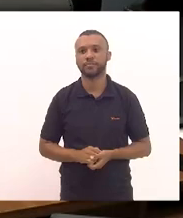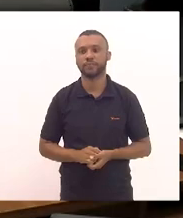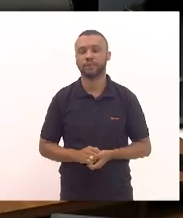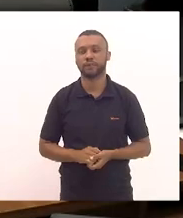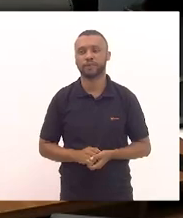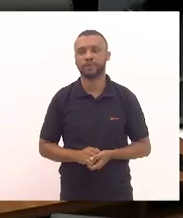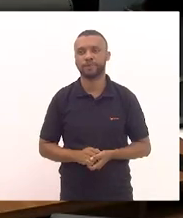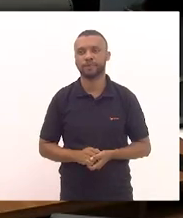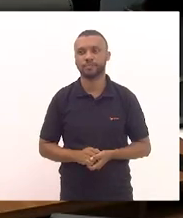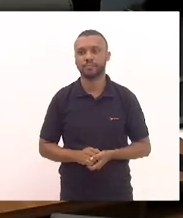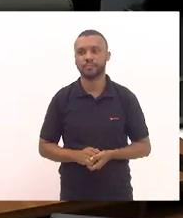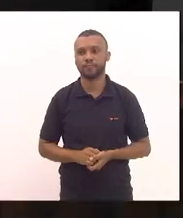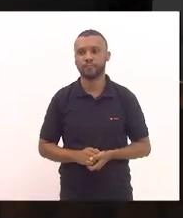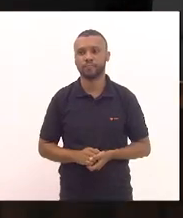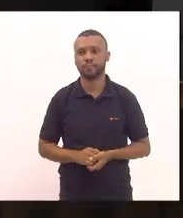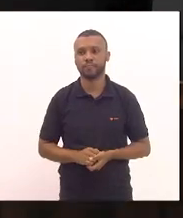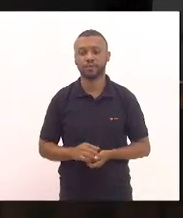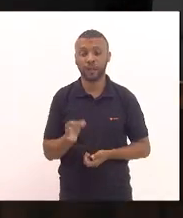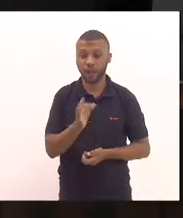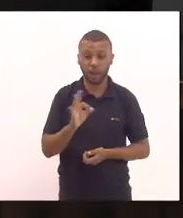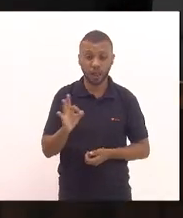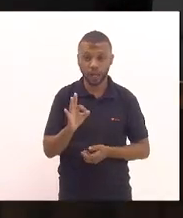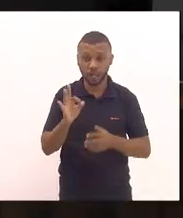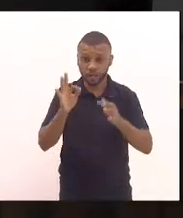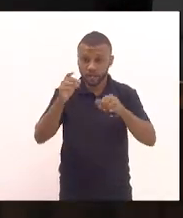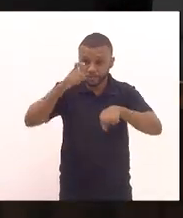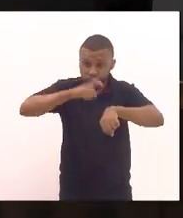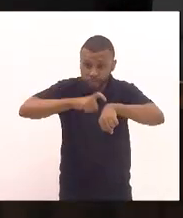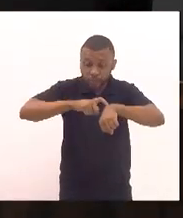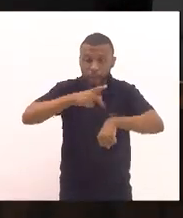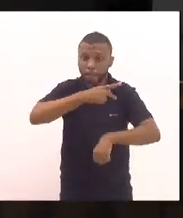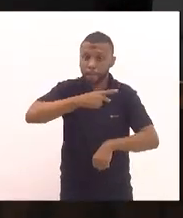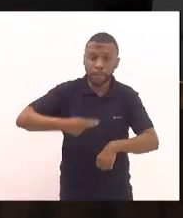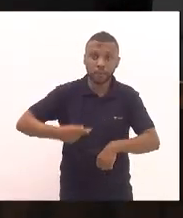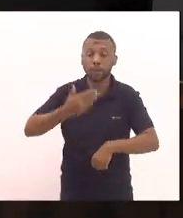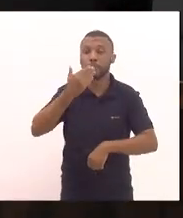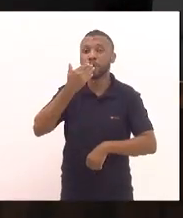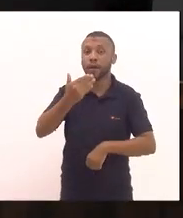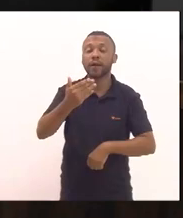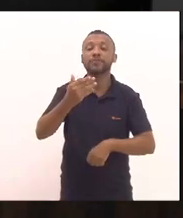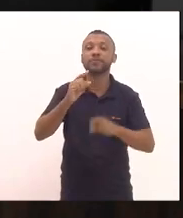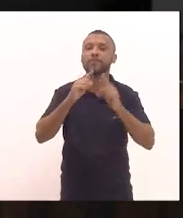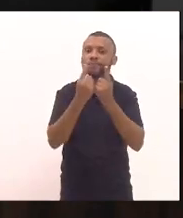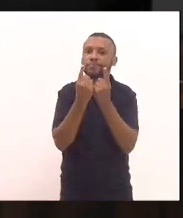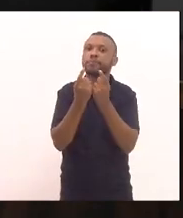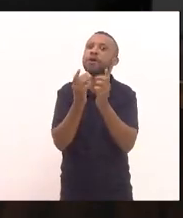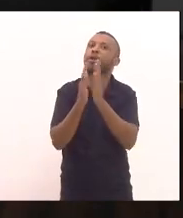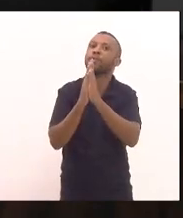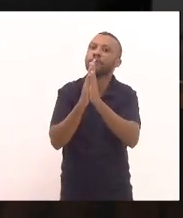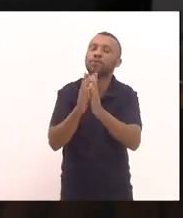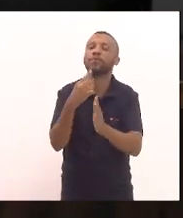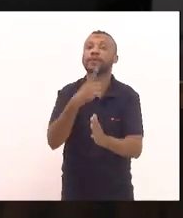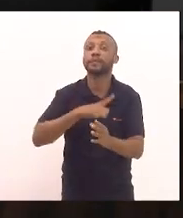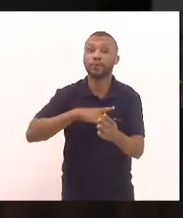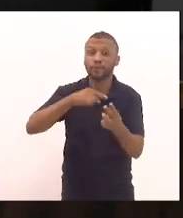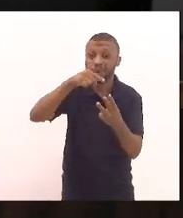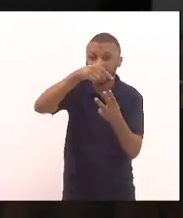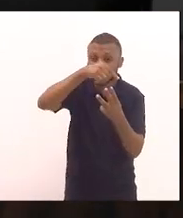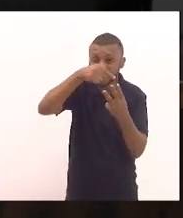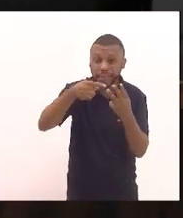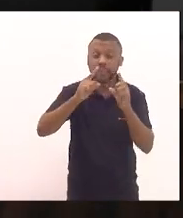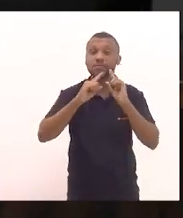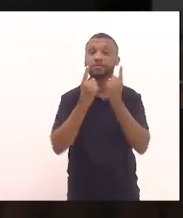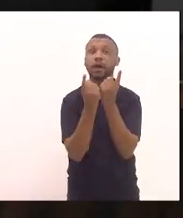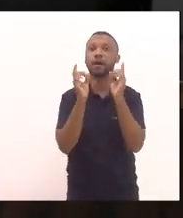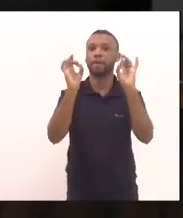Pela ordem. Não, nada mais a tratar na ordem do dia. A presidência pede atenção, senhores parlamentares, nós temos mais 3 sessões